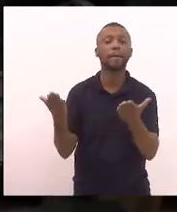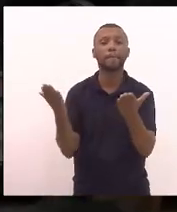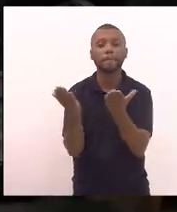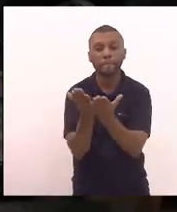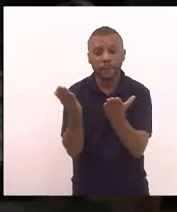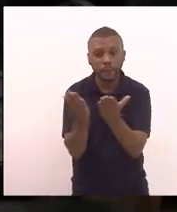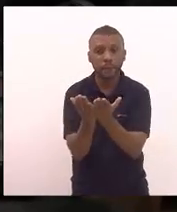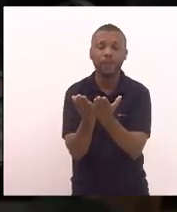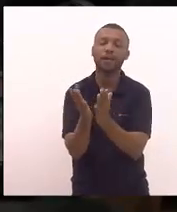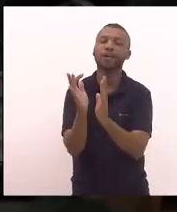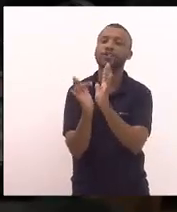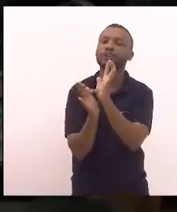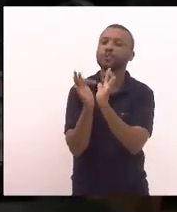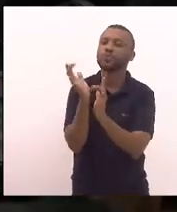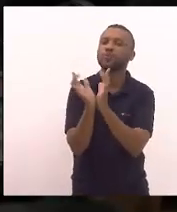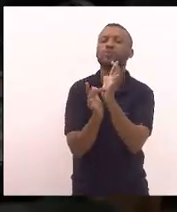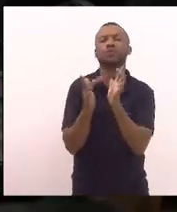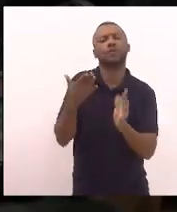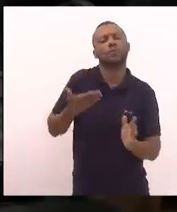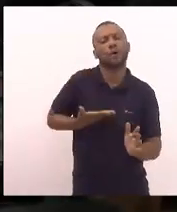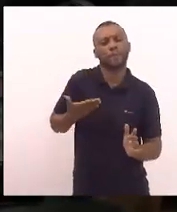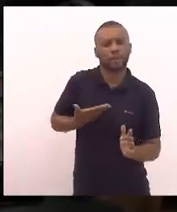Jesus, meu amiguinho.